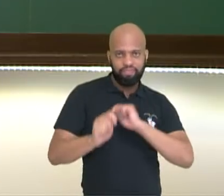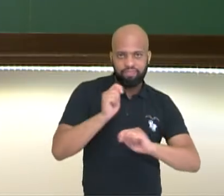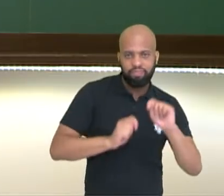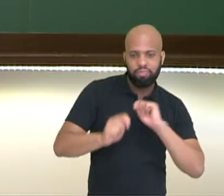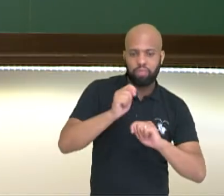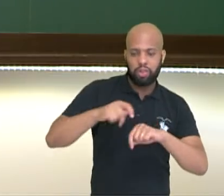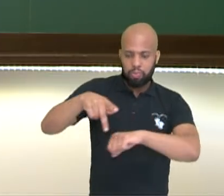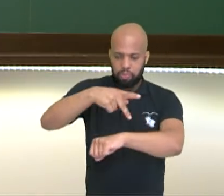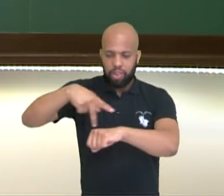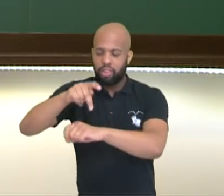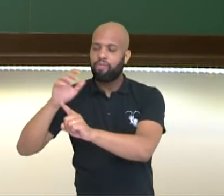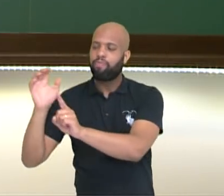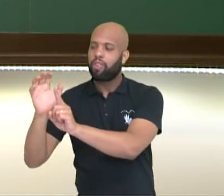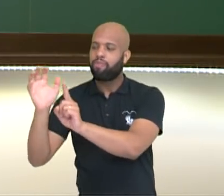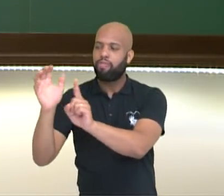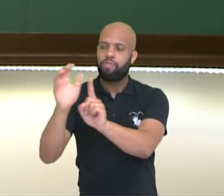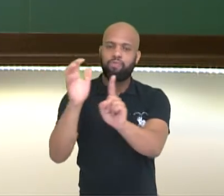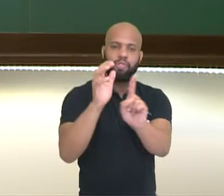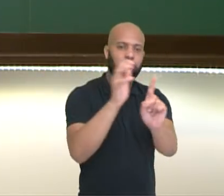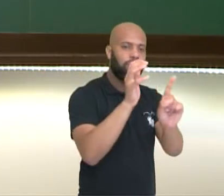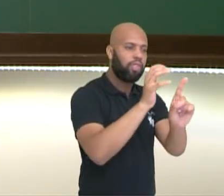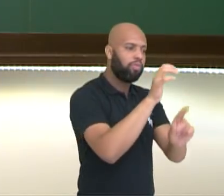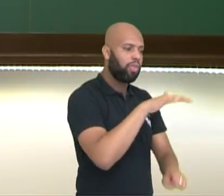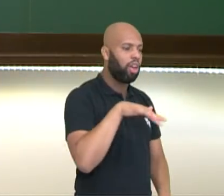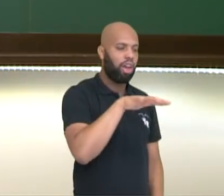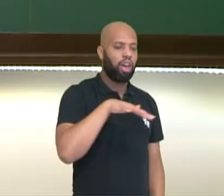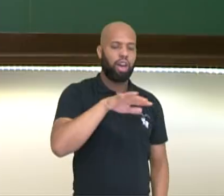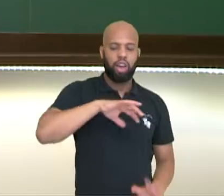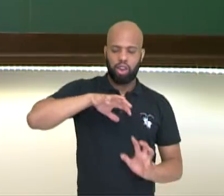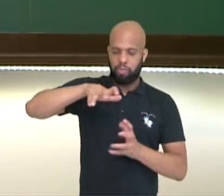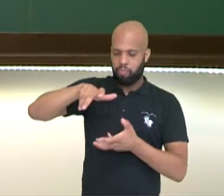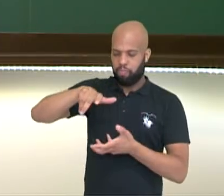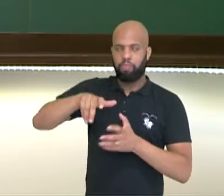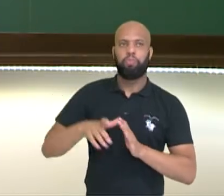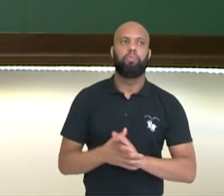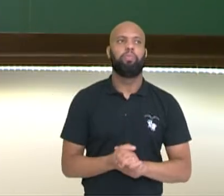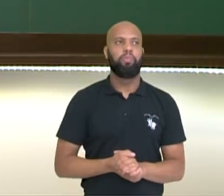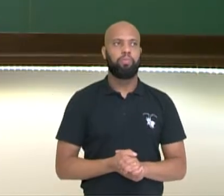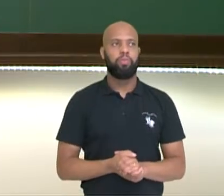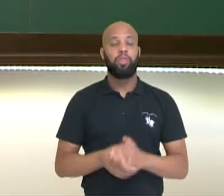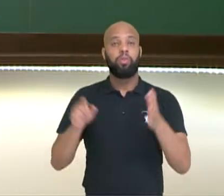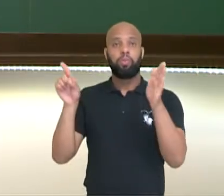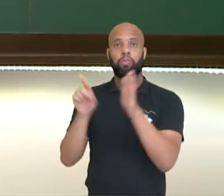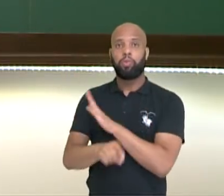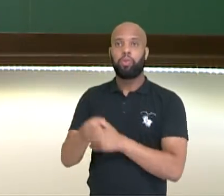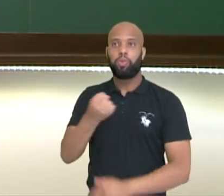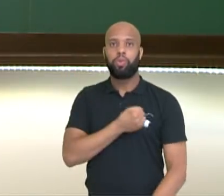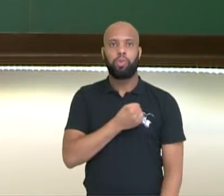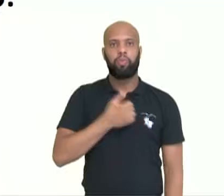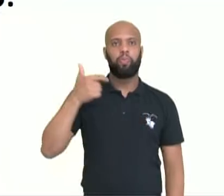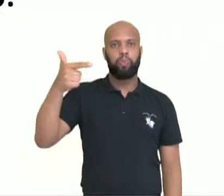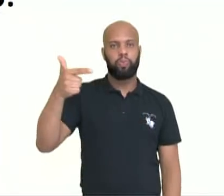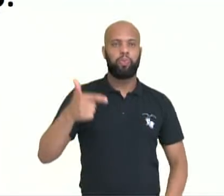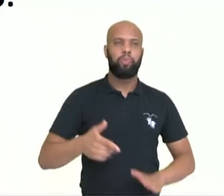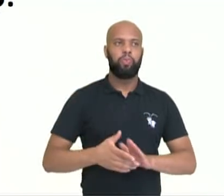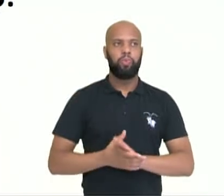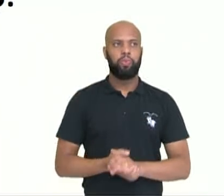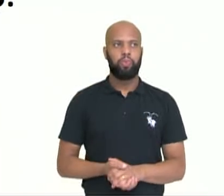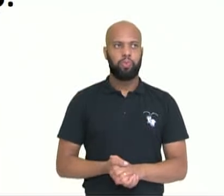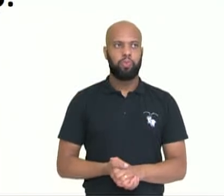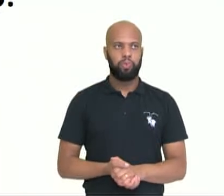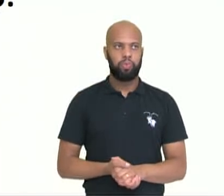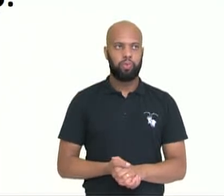países influencia outras áreas aí do nosso planeta. E agora, olha ali na tela para você o nosso próximo